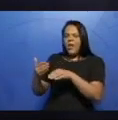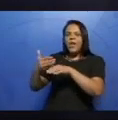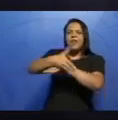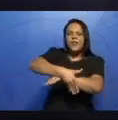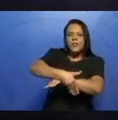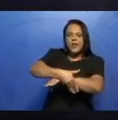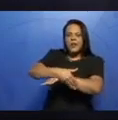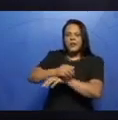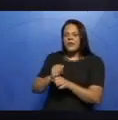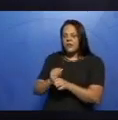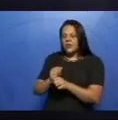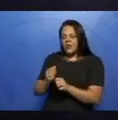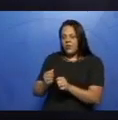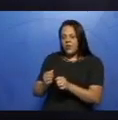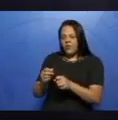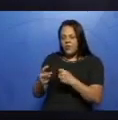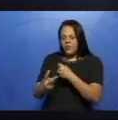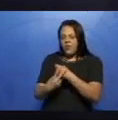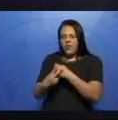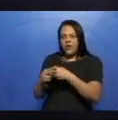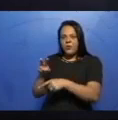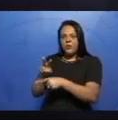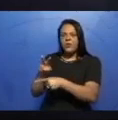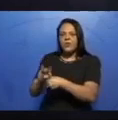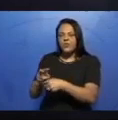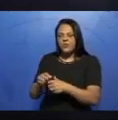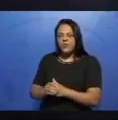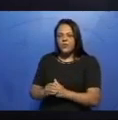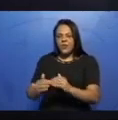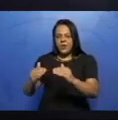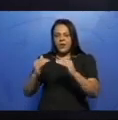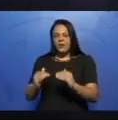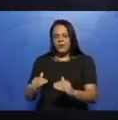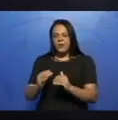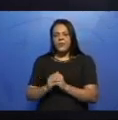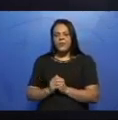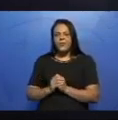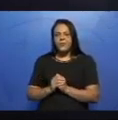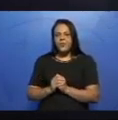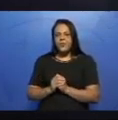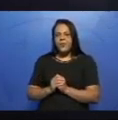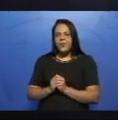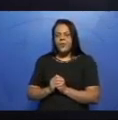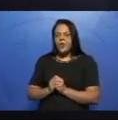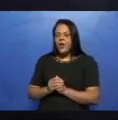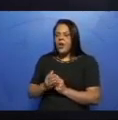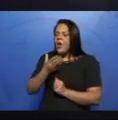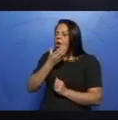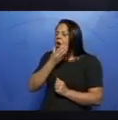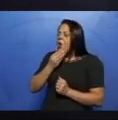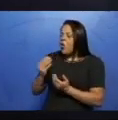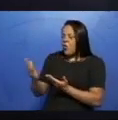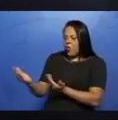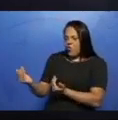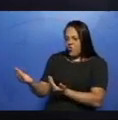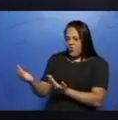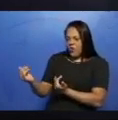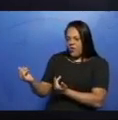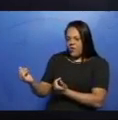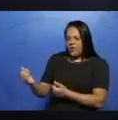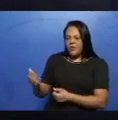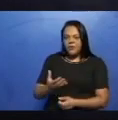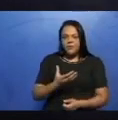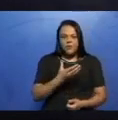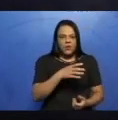está no infinitivo, sem conjugação. Os jovens devem respeitar os idosos. Obrigação,